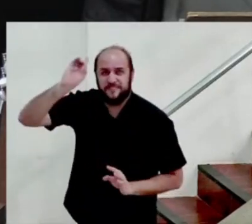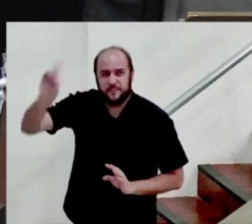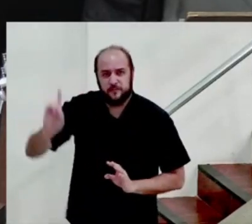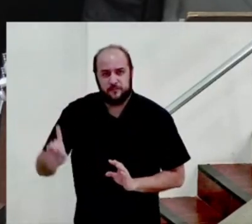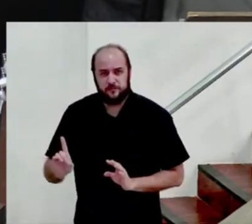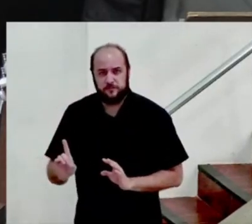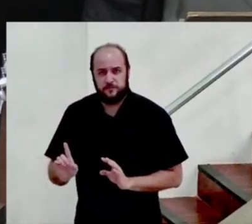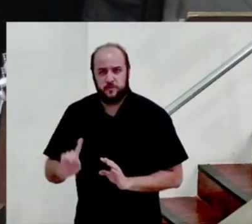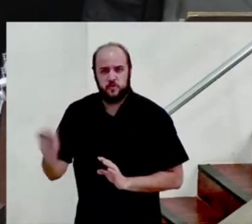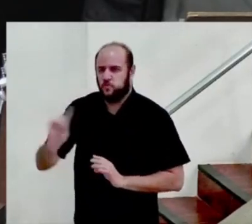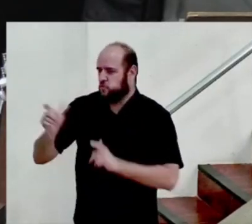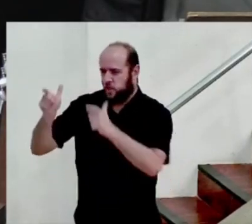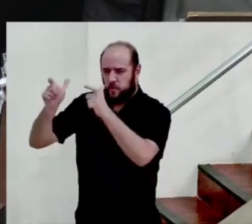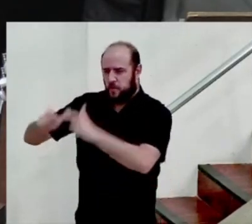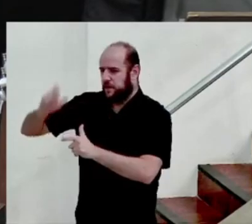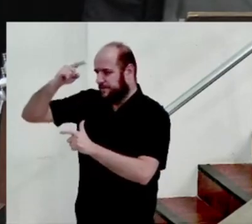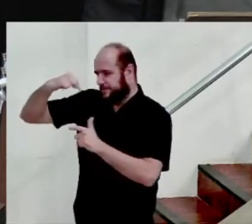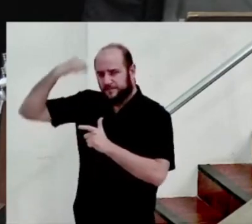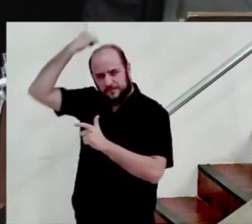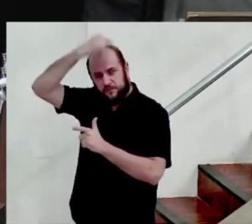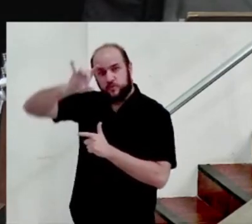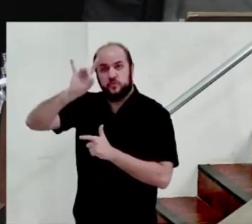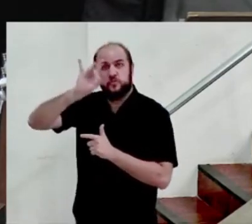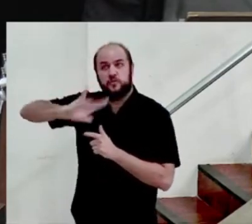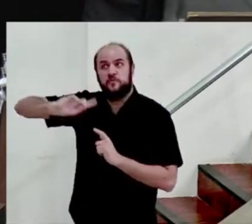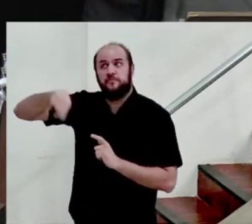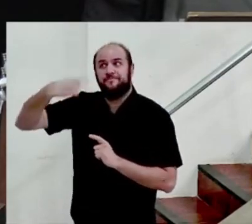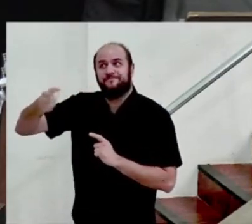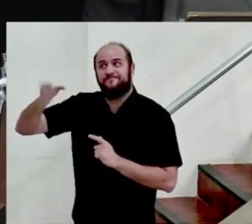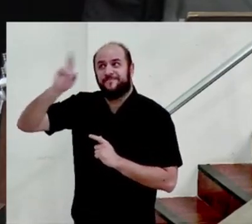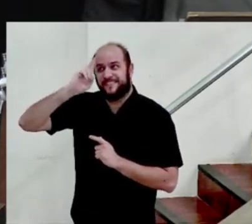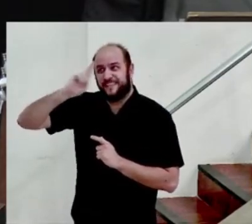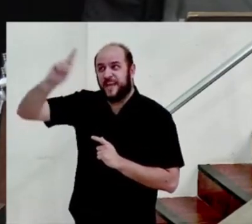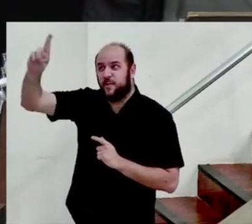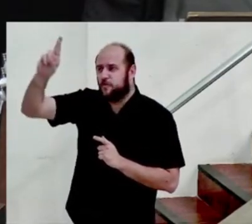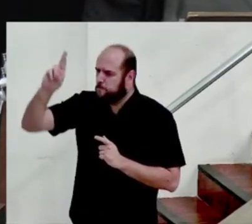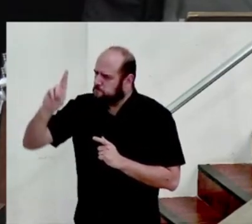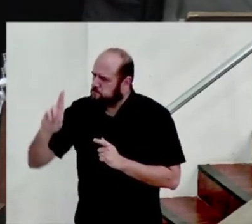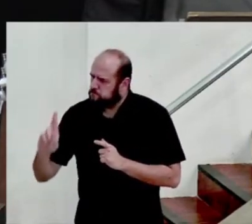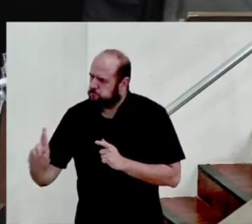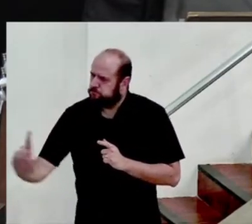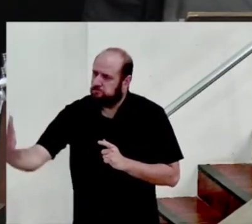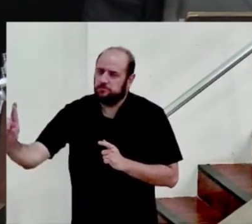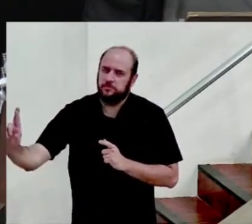seria um santuário a não ser pela presença do Senhor.